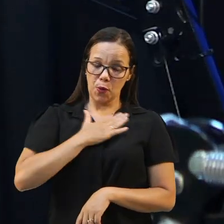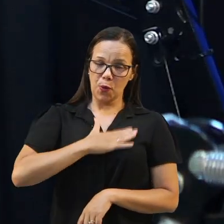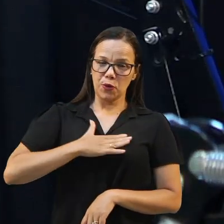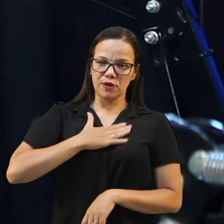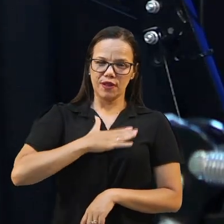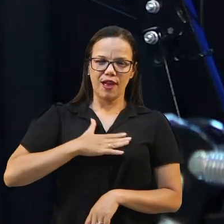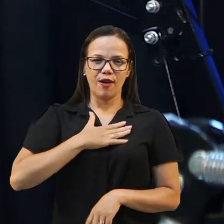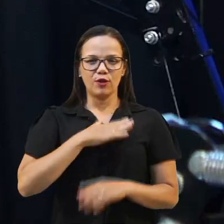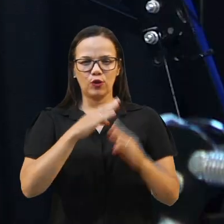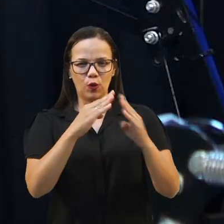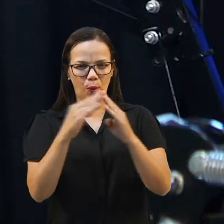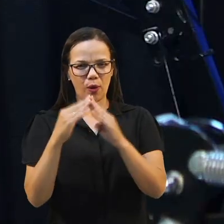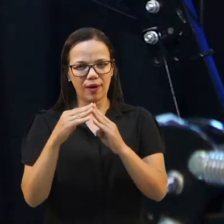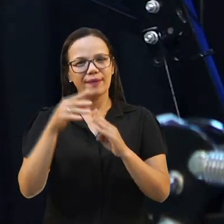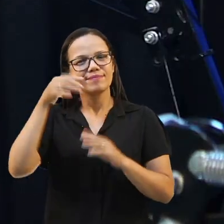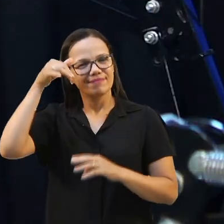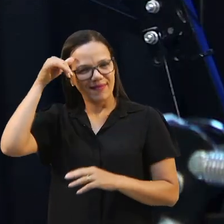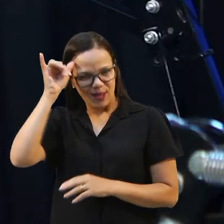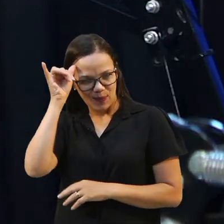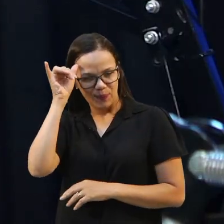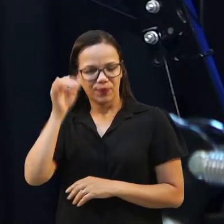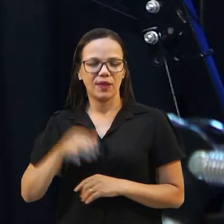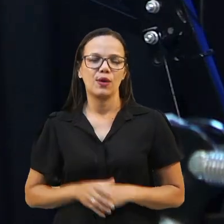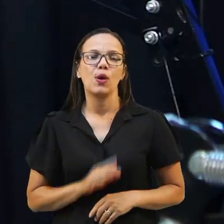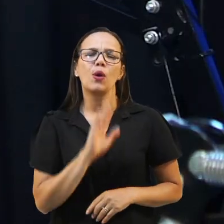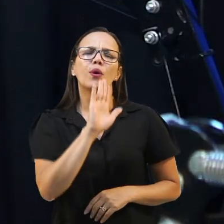de Tuiutaba. Quando foi